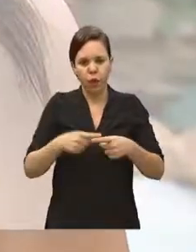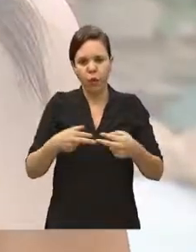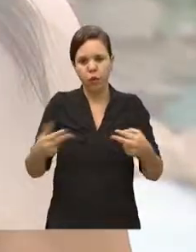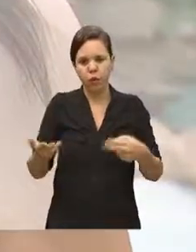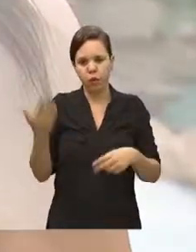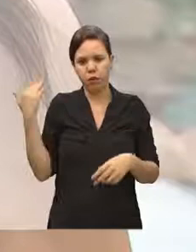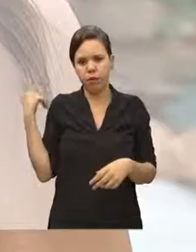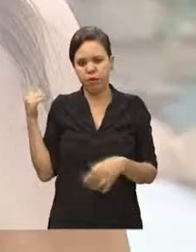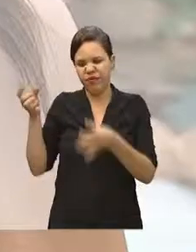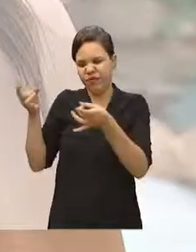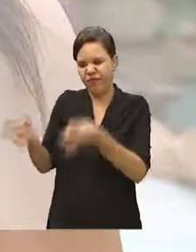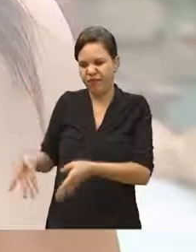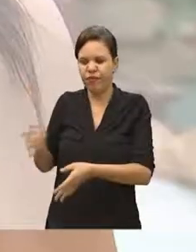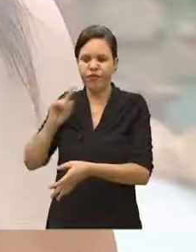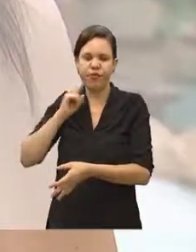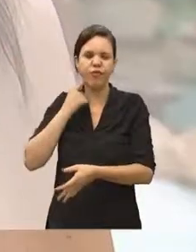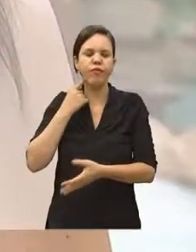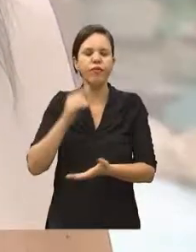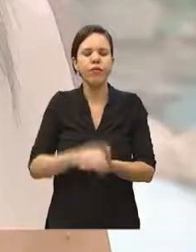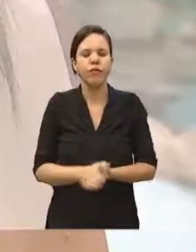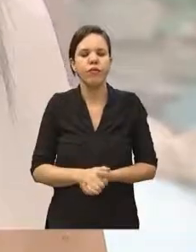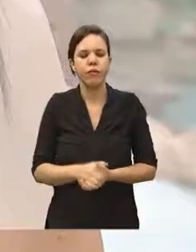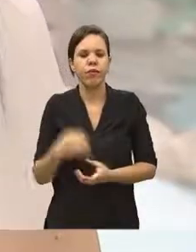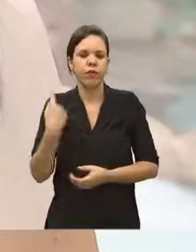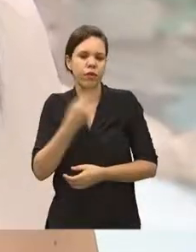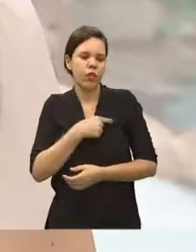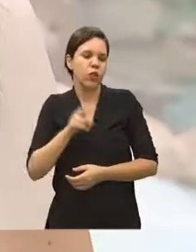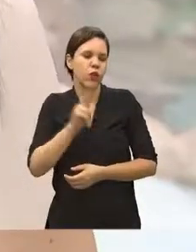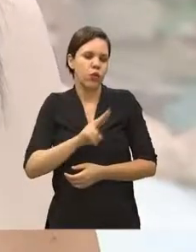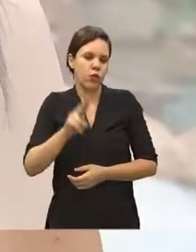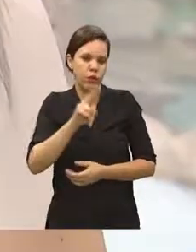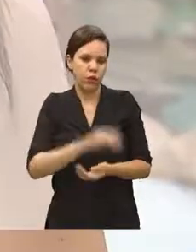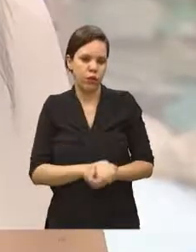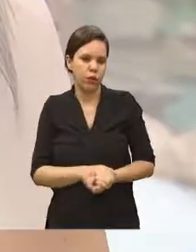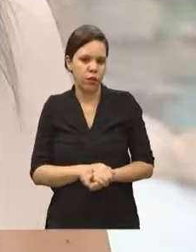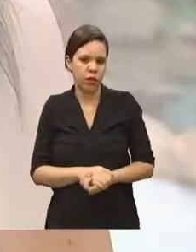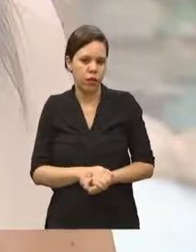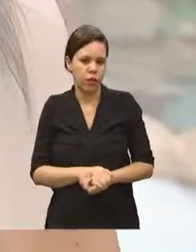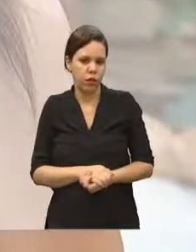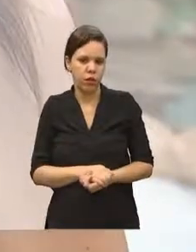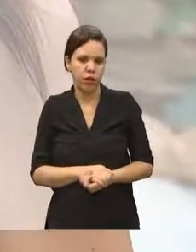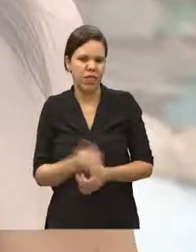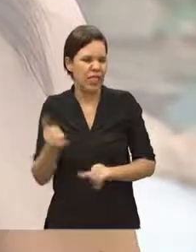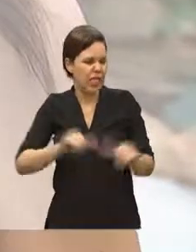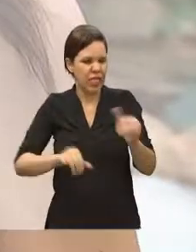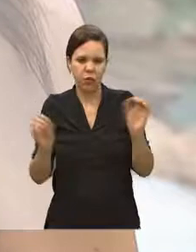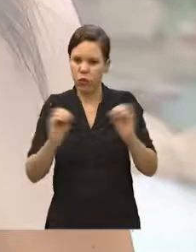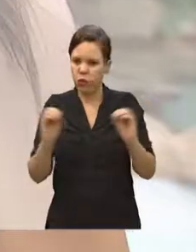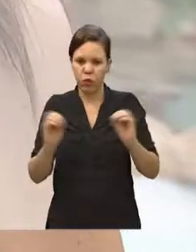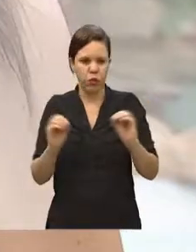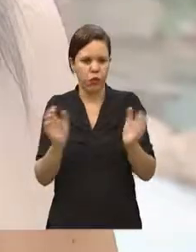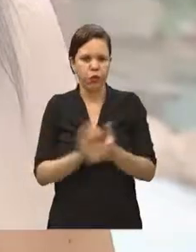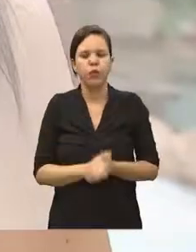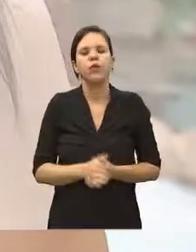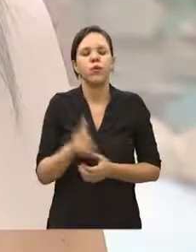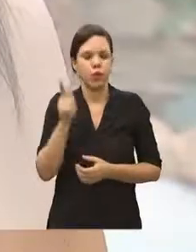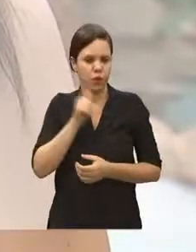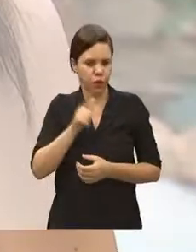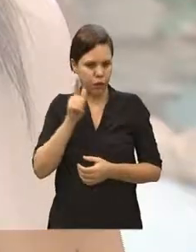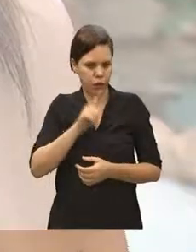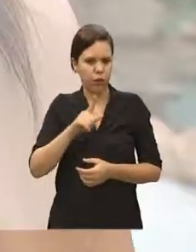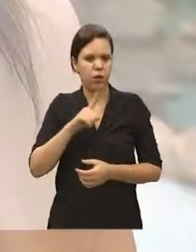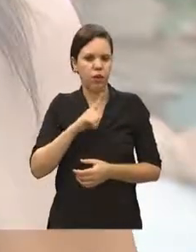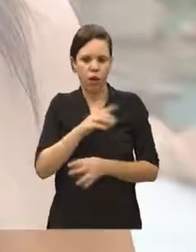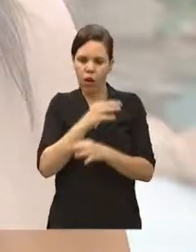era descartado, totalmente descartado. Então nós reutilizamos, não usamos processo químico nenhum e conseguimos obter